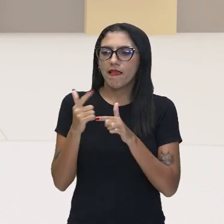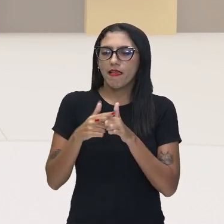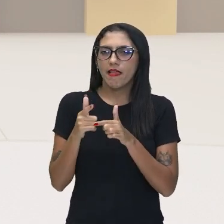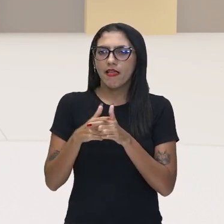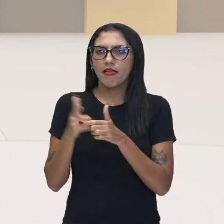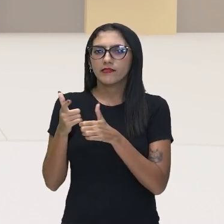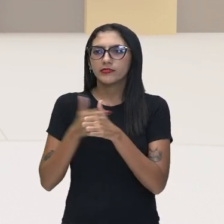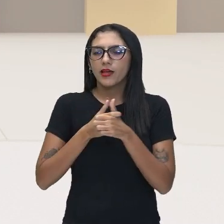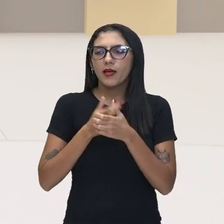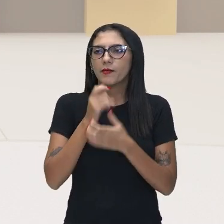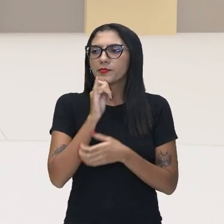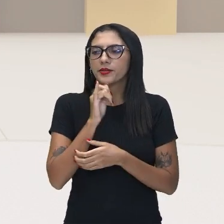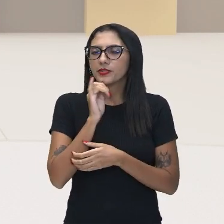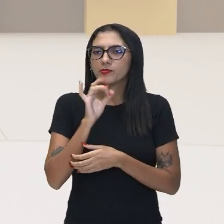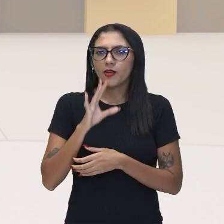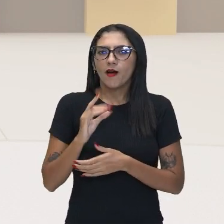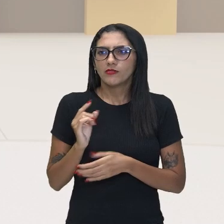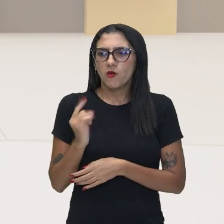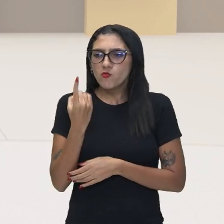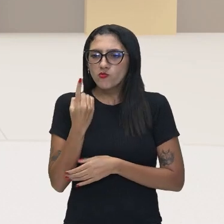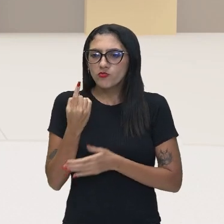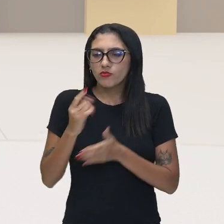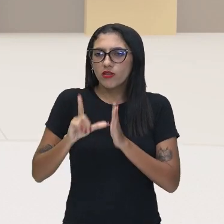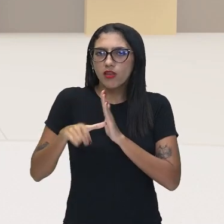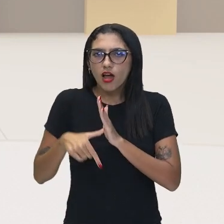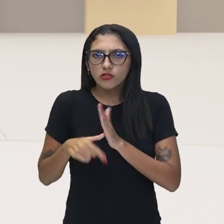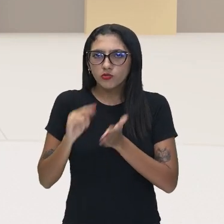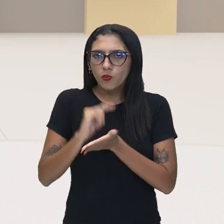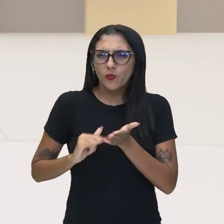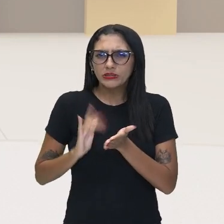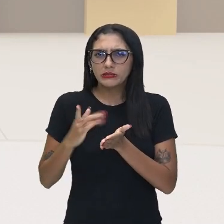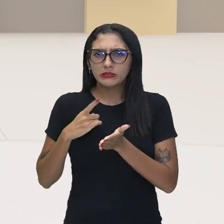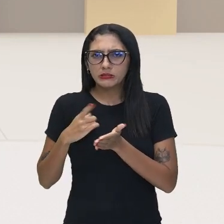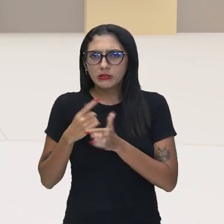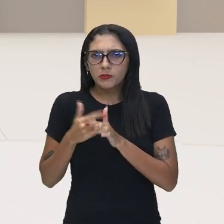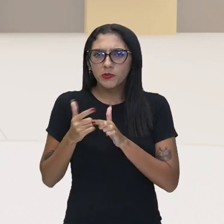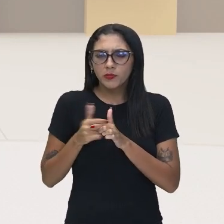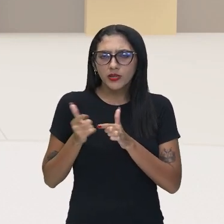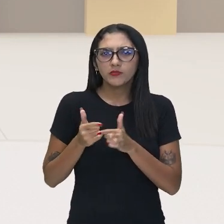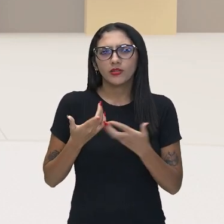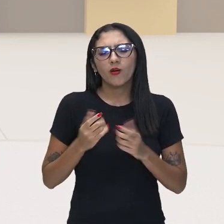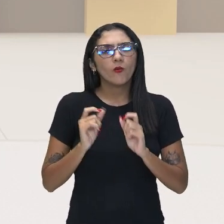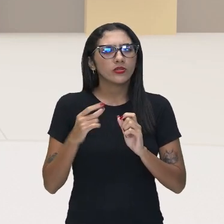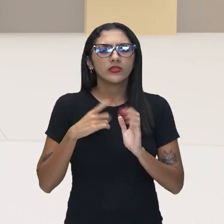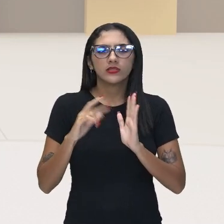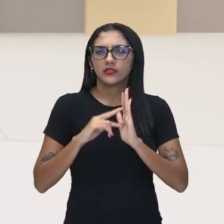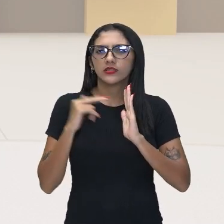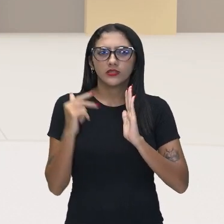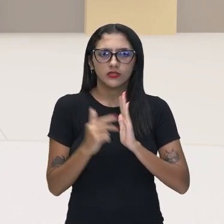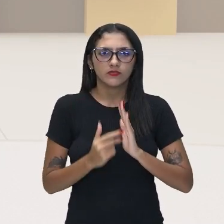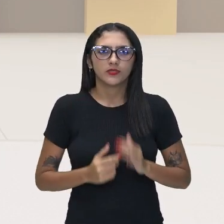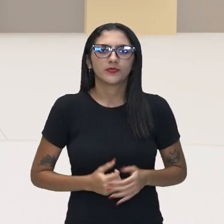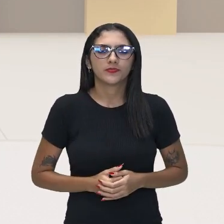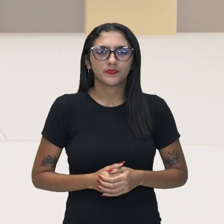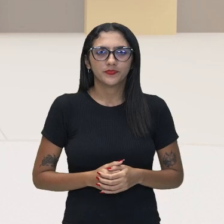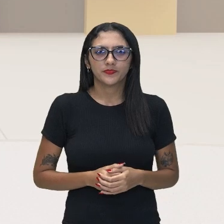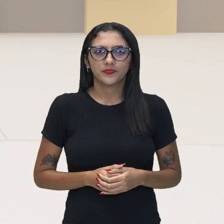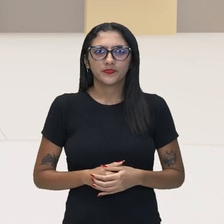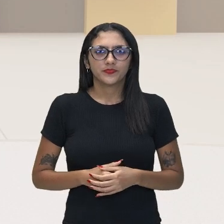só atrasar uma conta, eu já estou endividado? Pois é, essa é a questão. O que é endividamento? Vamos então esclarecer para